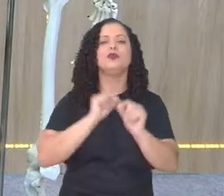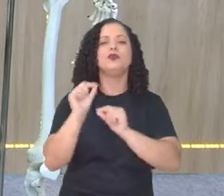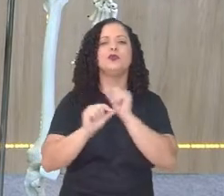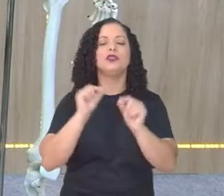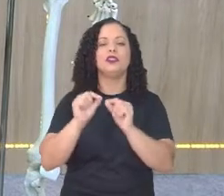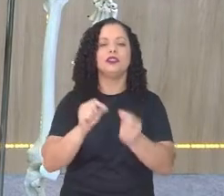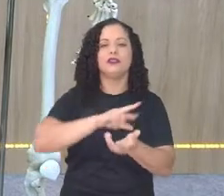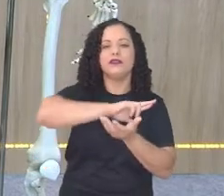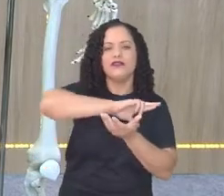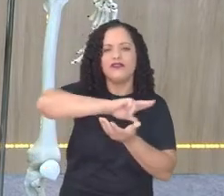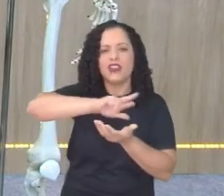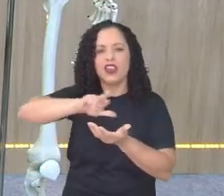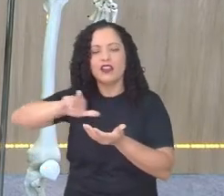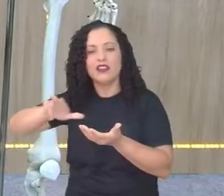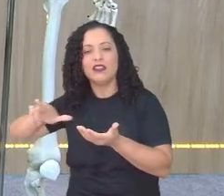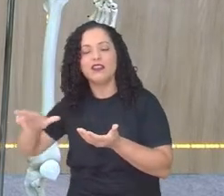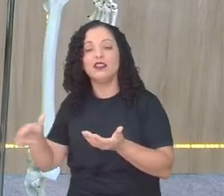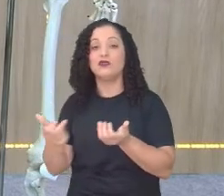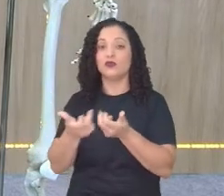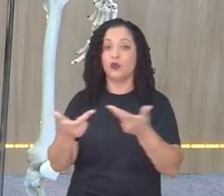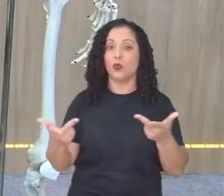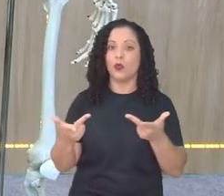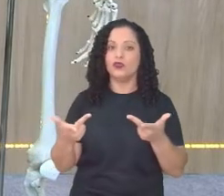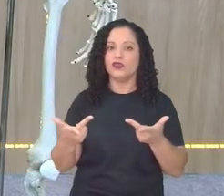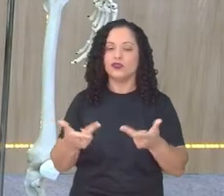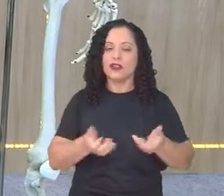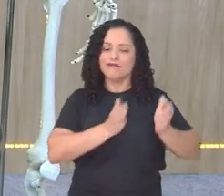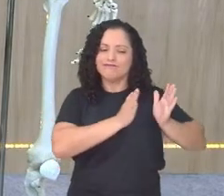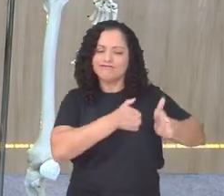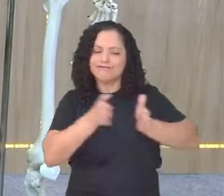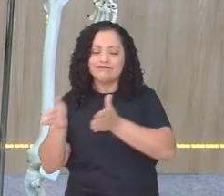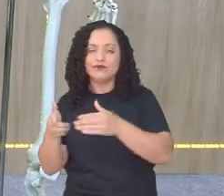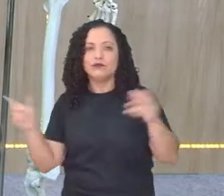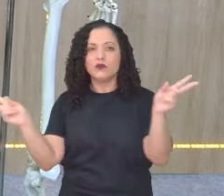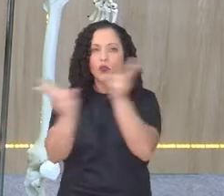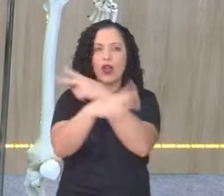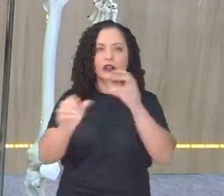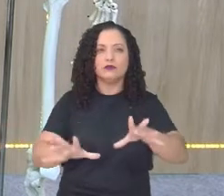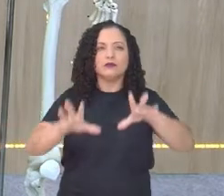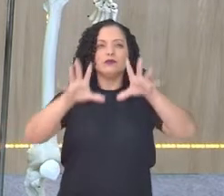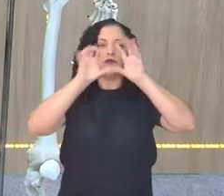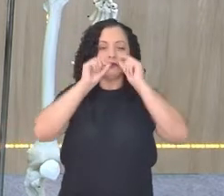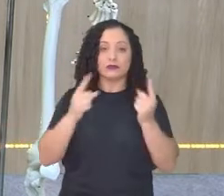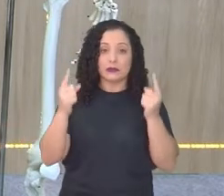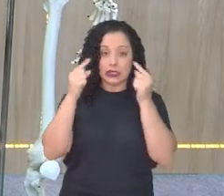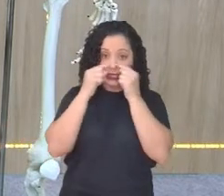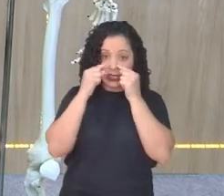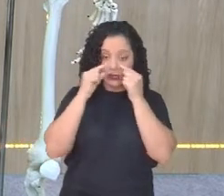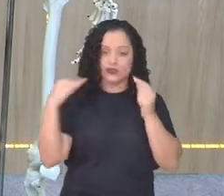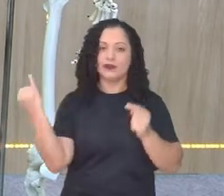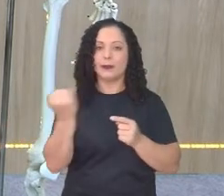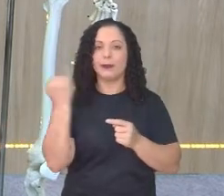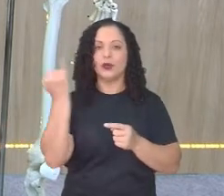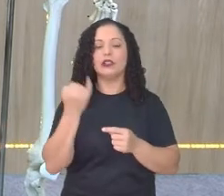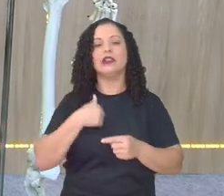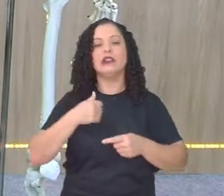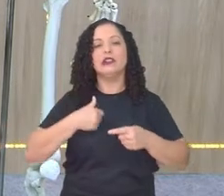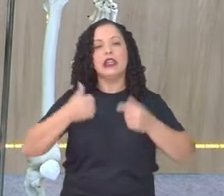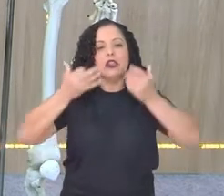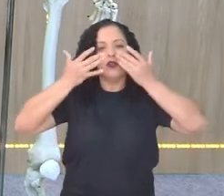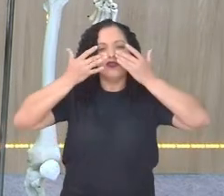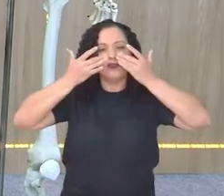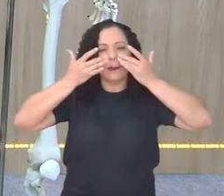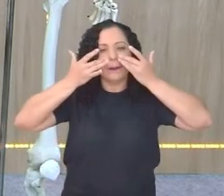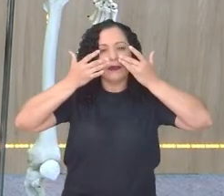de ações que vão favorecer esse ar. Então, tudo que está lá no nosso nariz é muito importante. Os pelos, né,